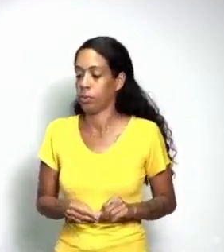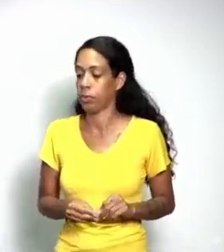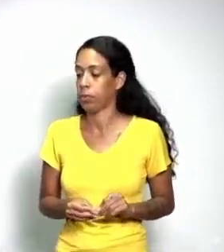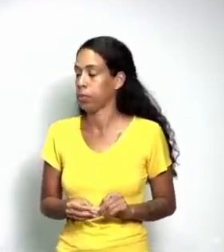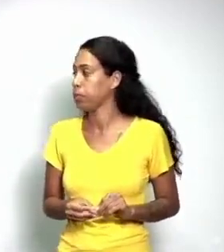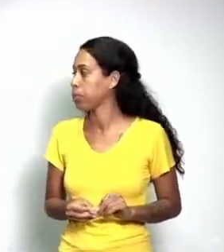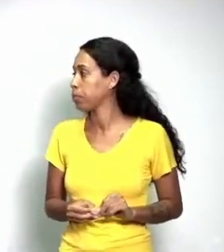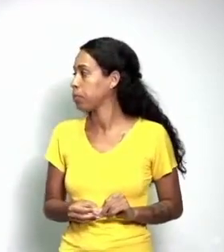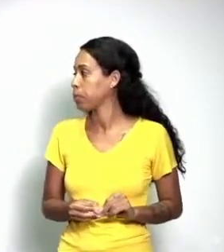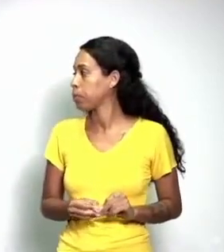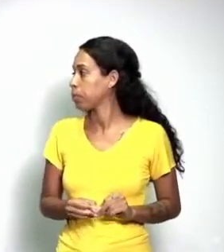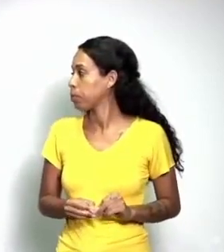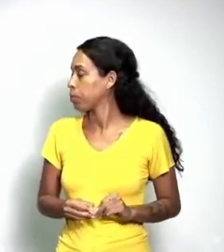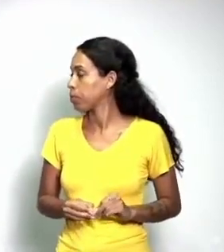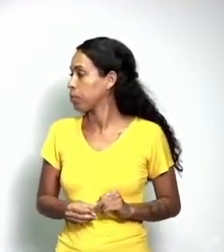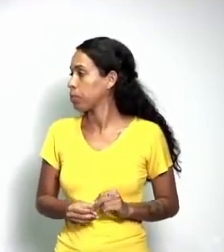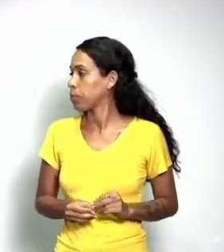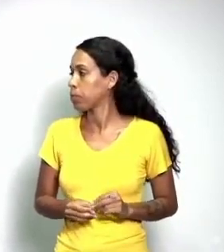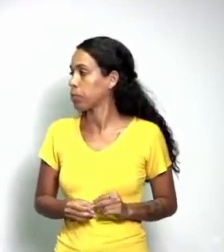Tá aqui.